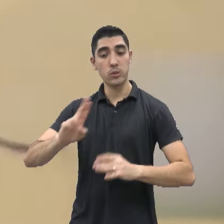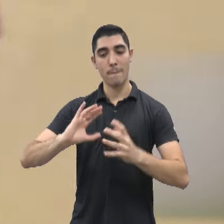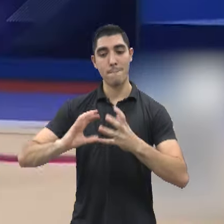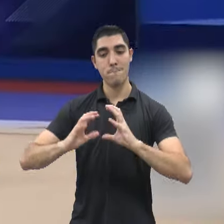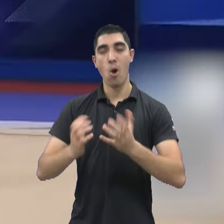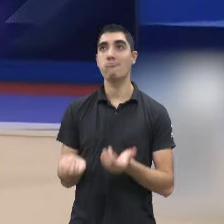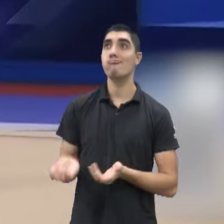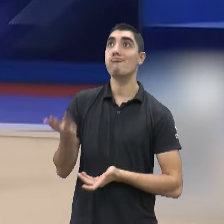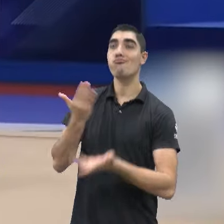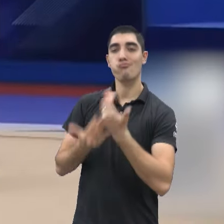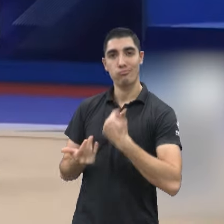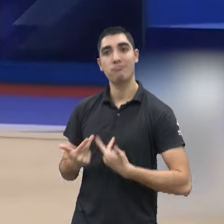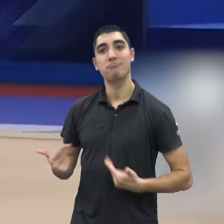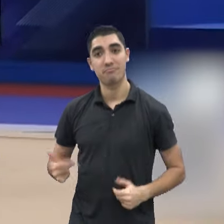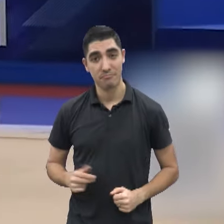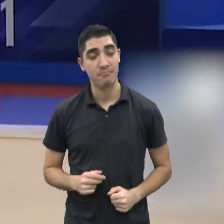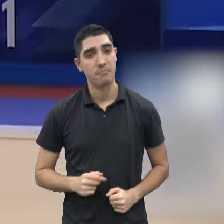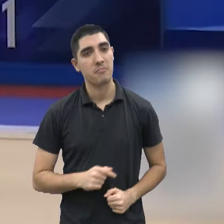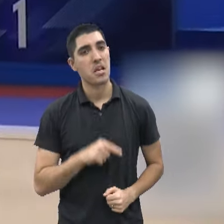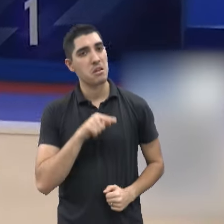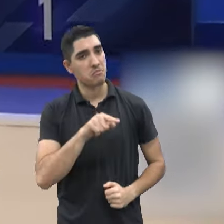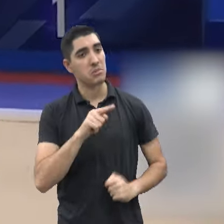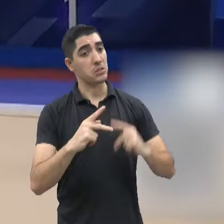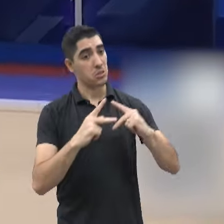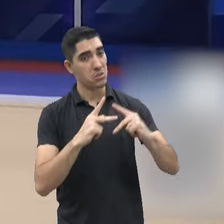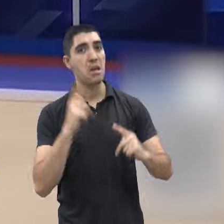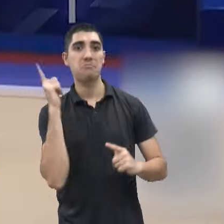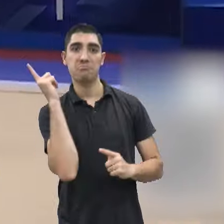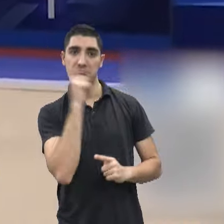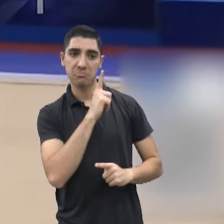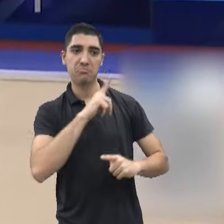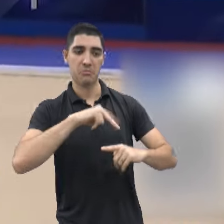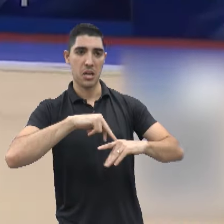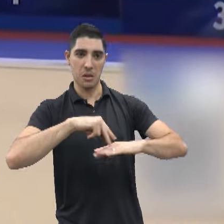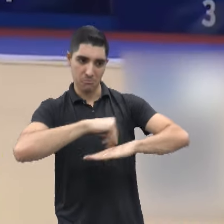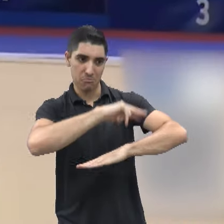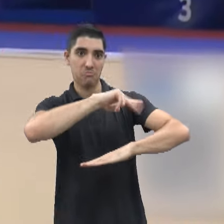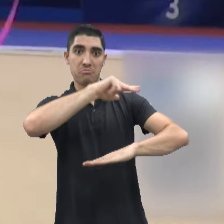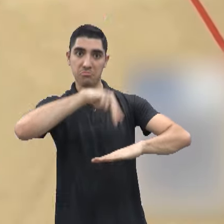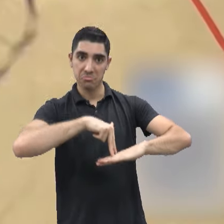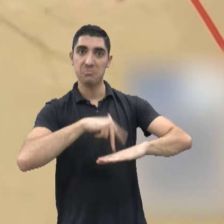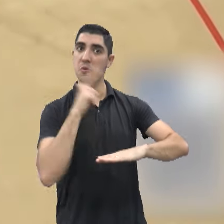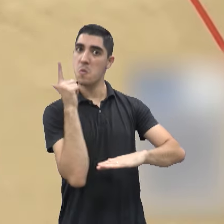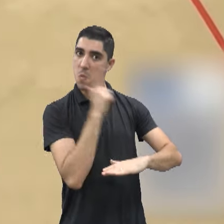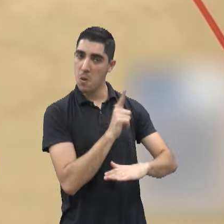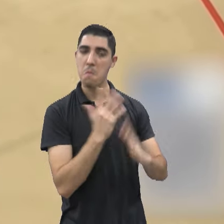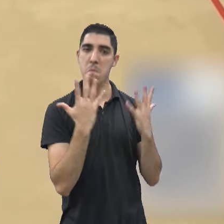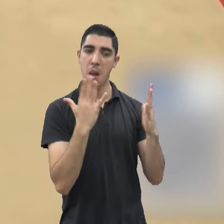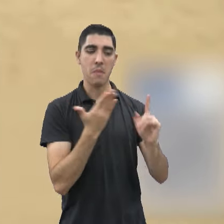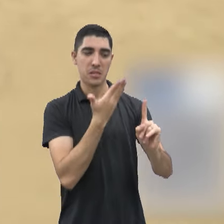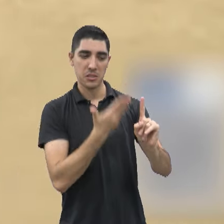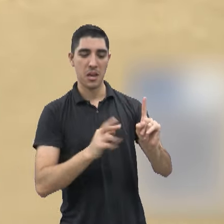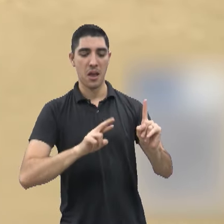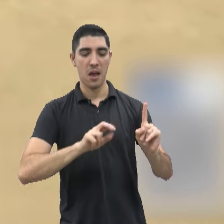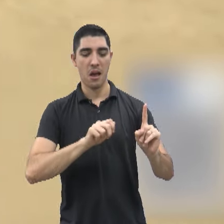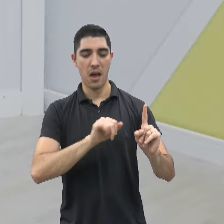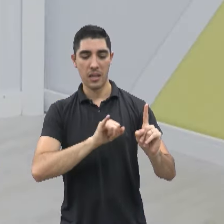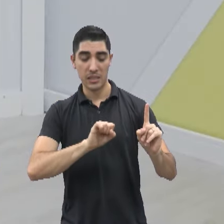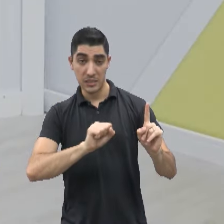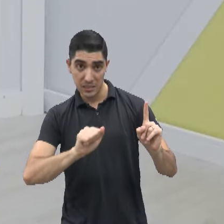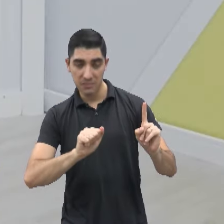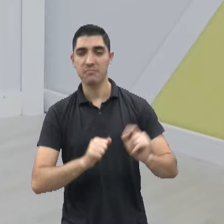Brunão? Importante conquista para a ginástica. Mais uma vez a ginástica conquistando importantes resultados. Parabéns para a Raíssa. Raíssa foi bem demais